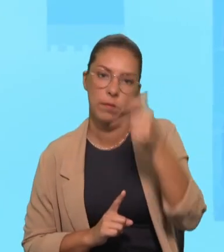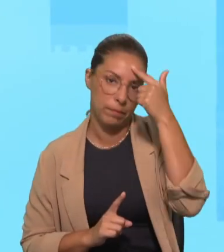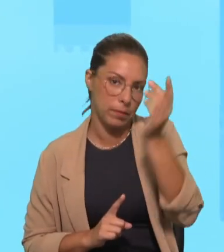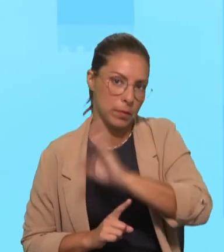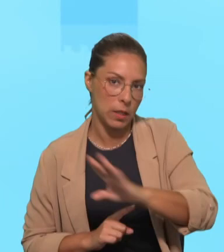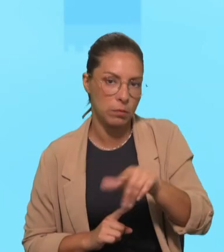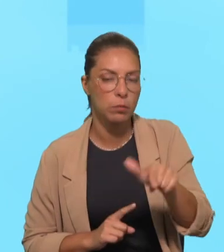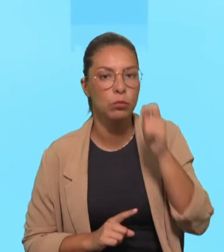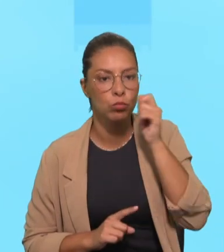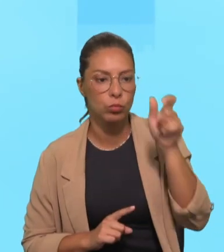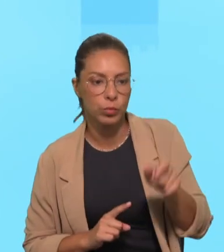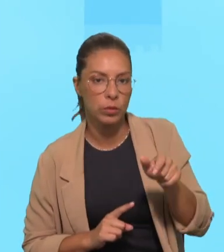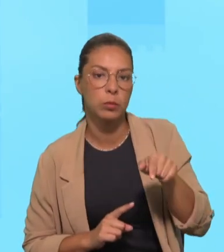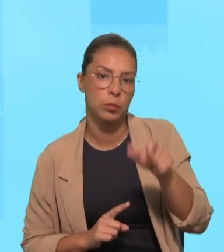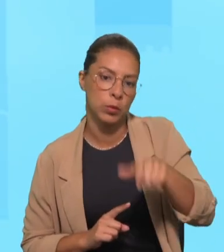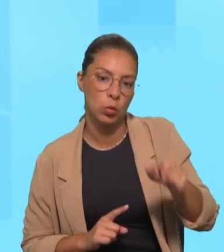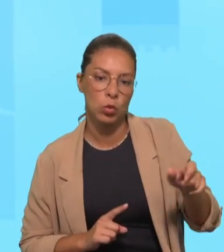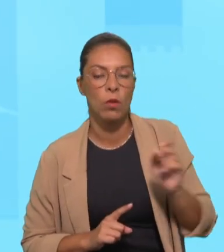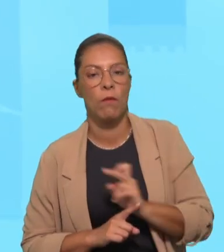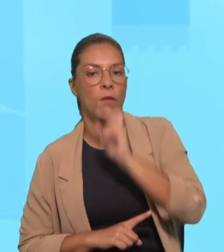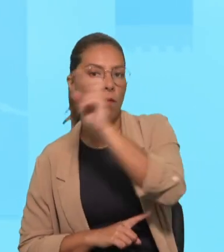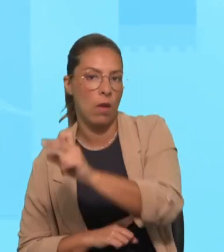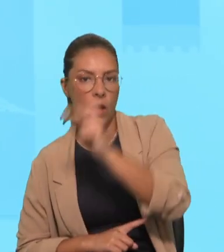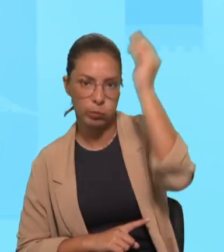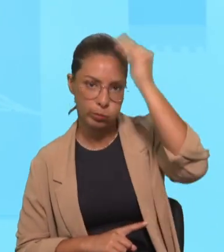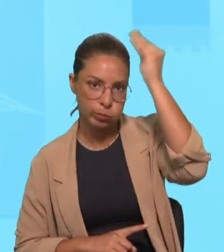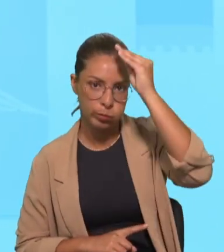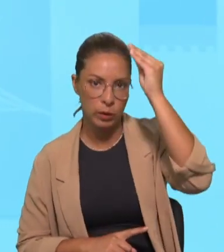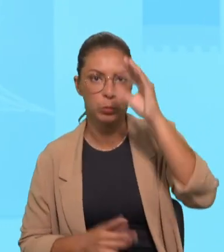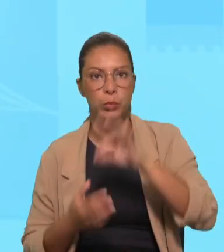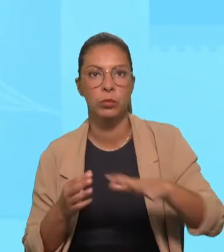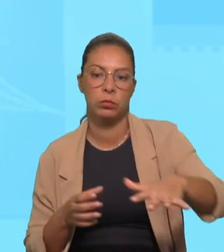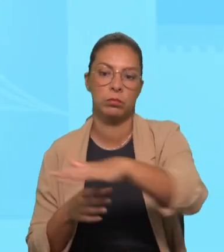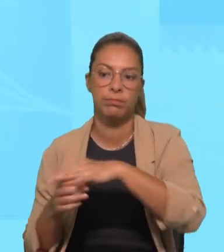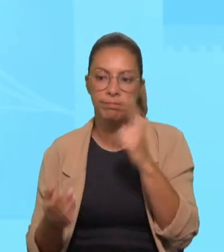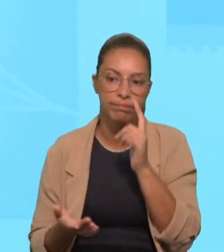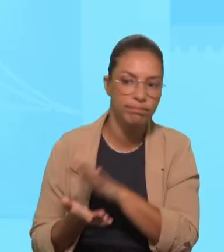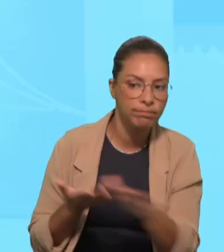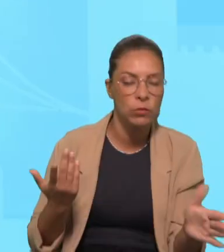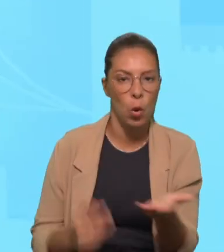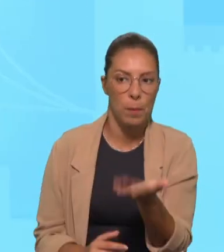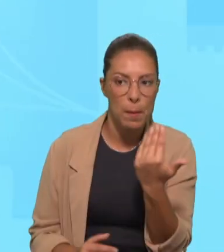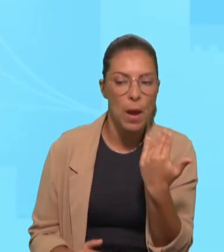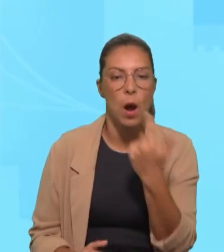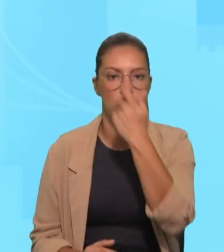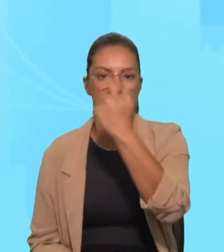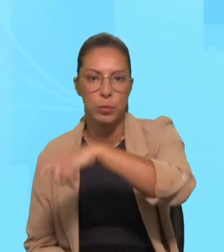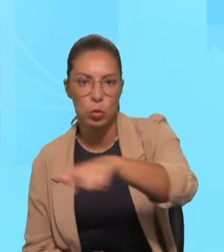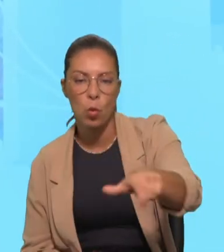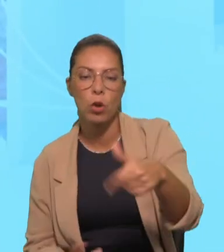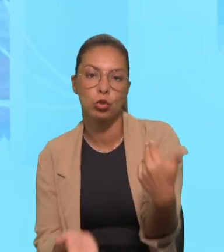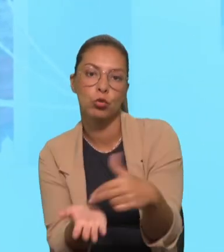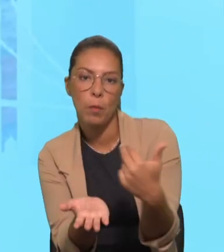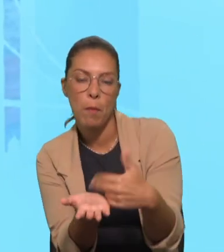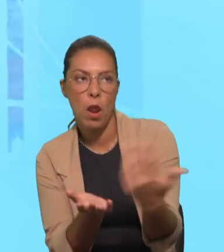Sem Fronteiras a irem a locais e a localidades que são menos conhecidas e onde existem pessoas à espera